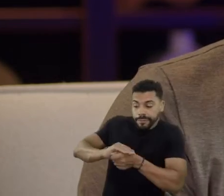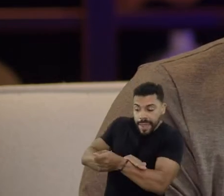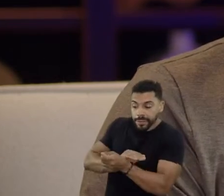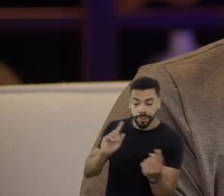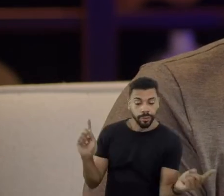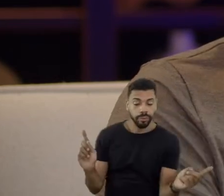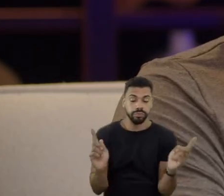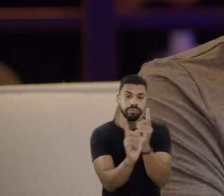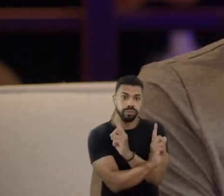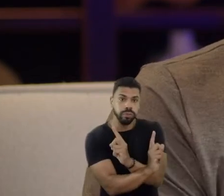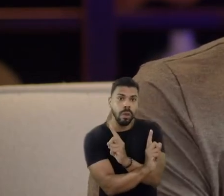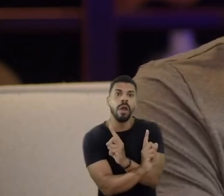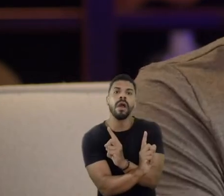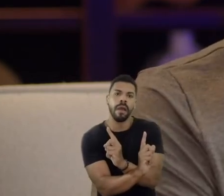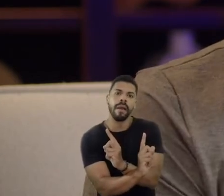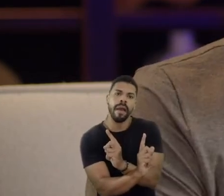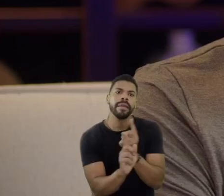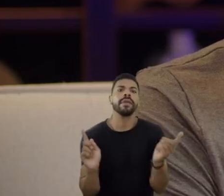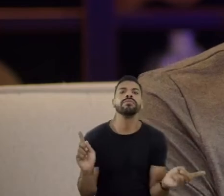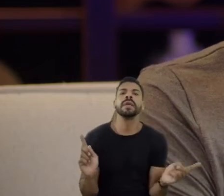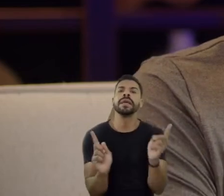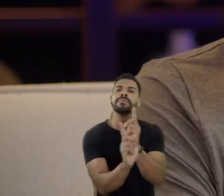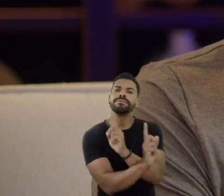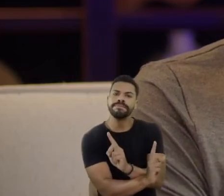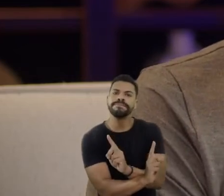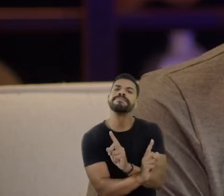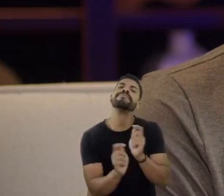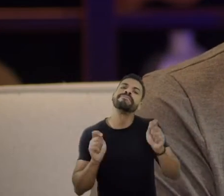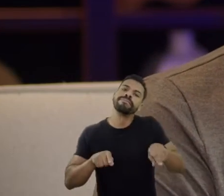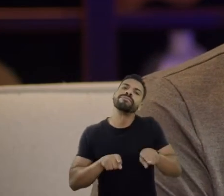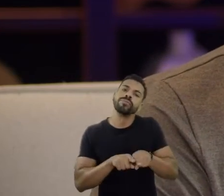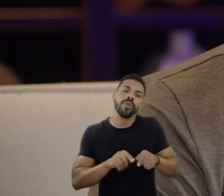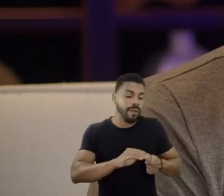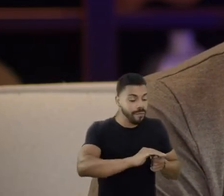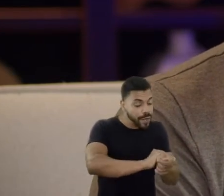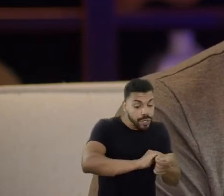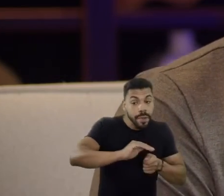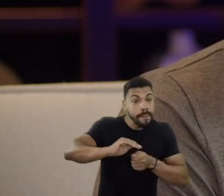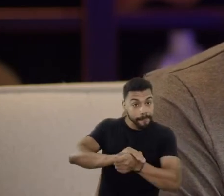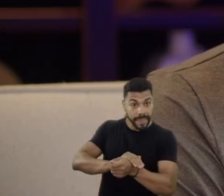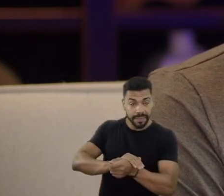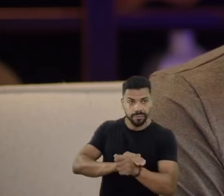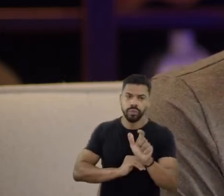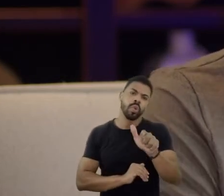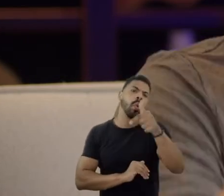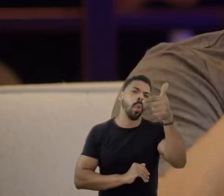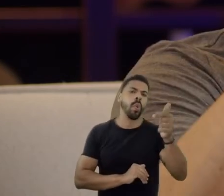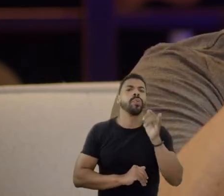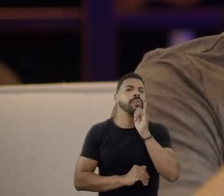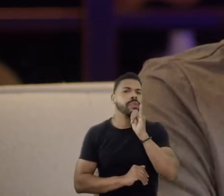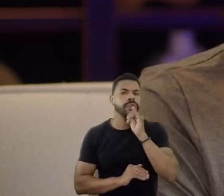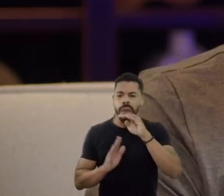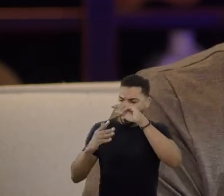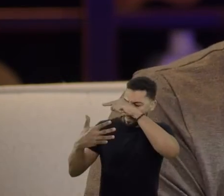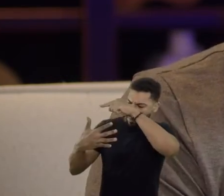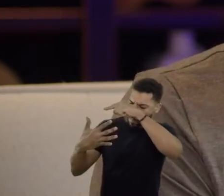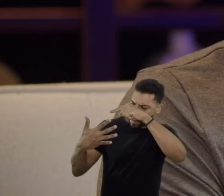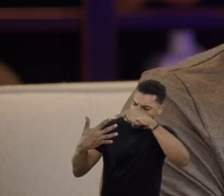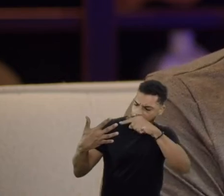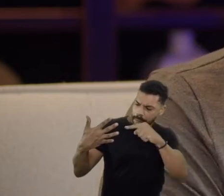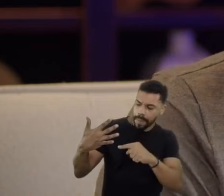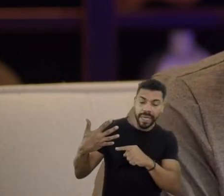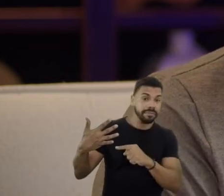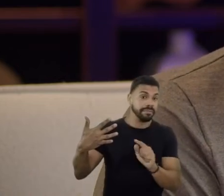pro pro outro e aí assim você tem a troca de mãos daquelas cotas entre investidores enquanto os outros Fundos aqueles que ficam na lista de fundos de